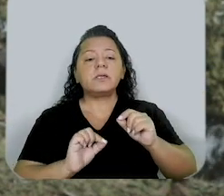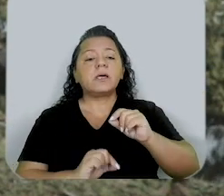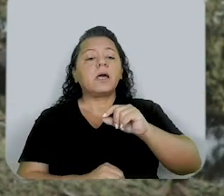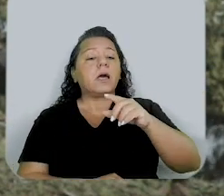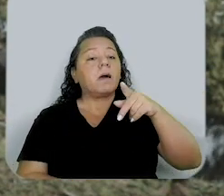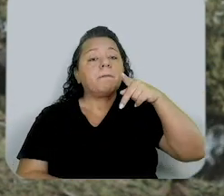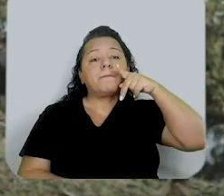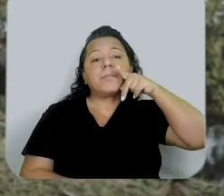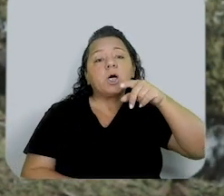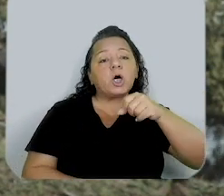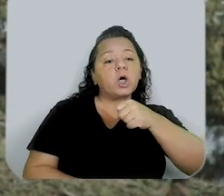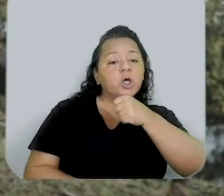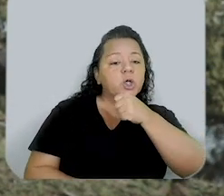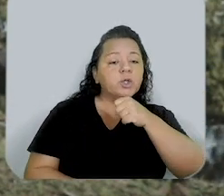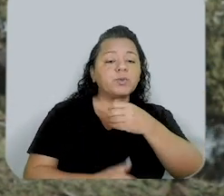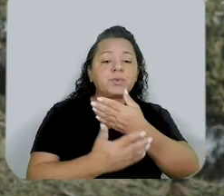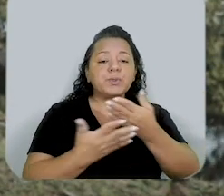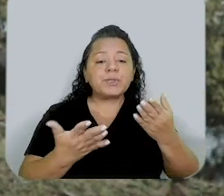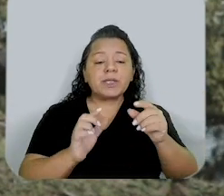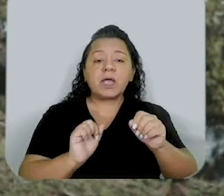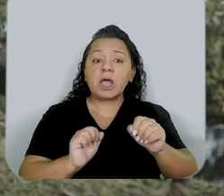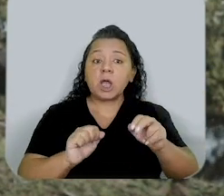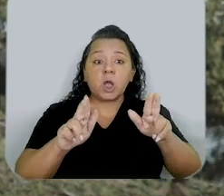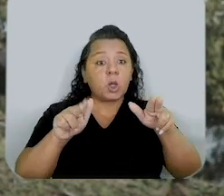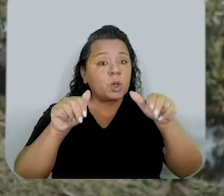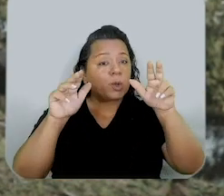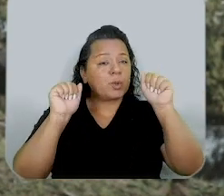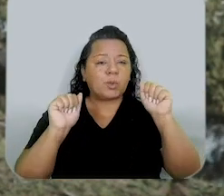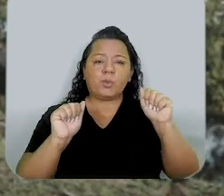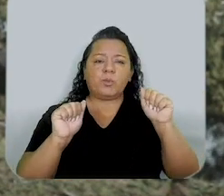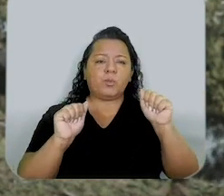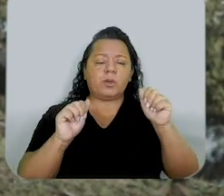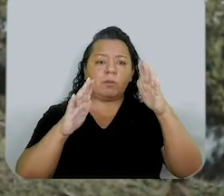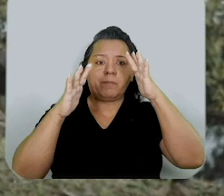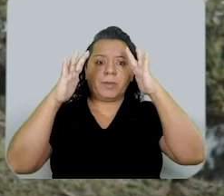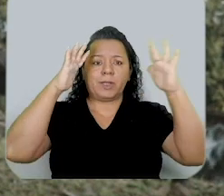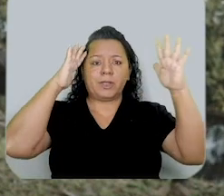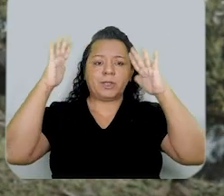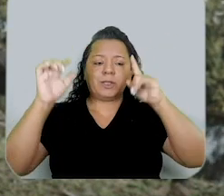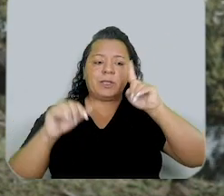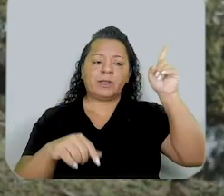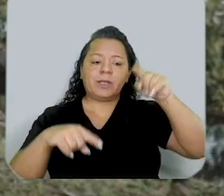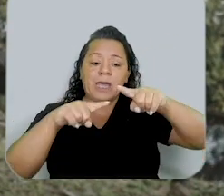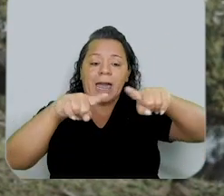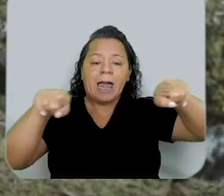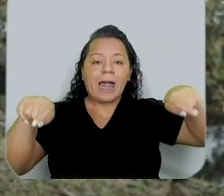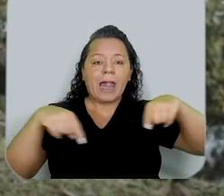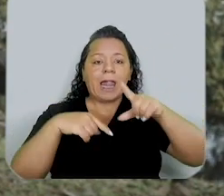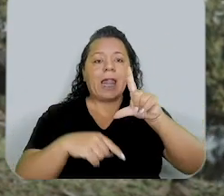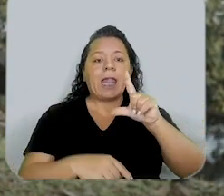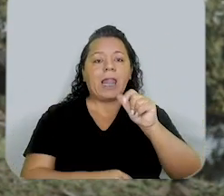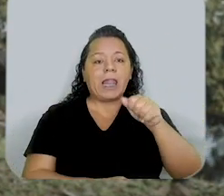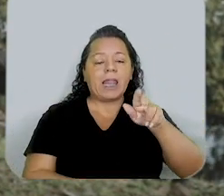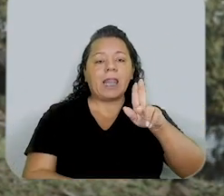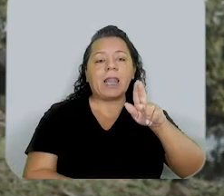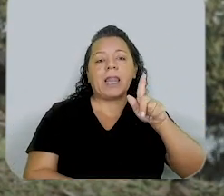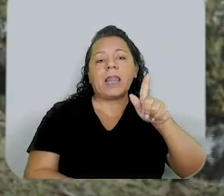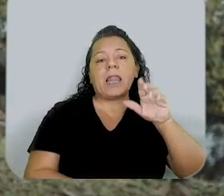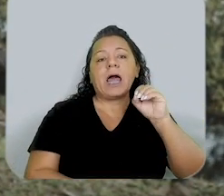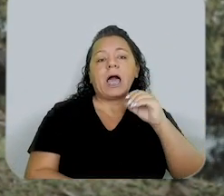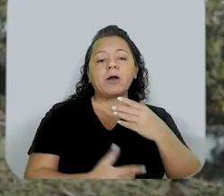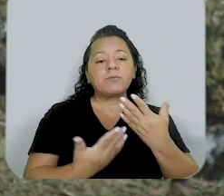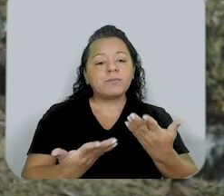Nunca imaginar que ali ia ser lago. Agora me diz uma coisa, o resíduo que Deus criou, que se chama terra